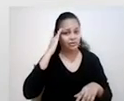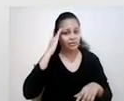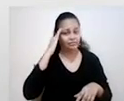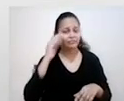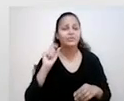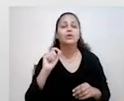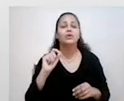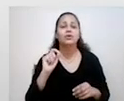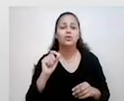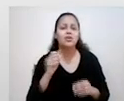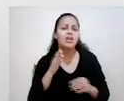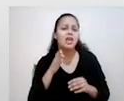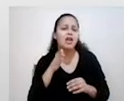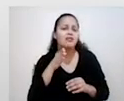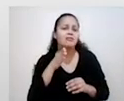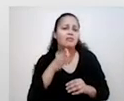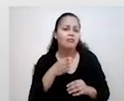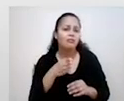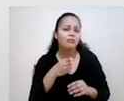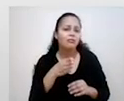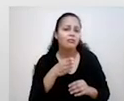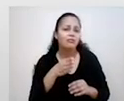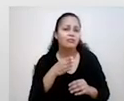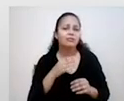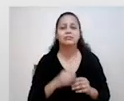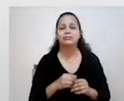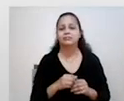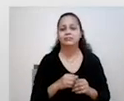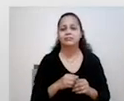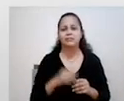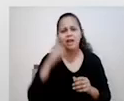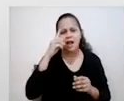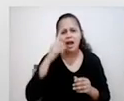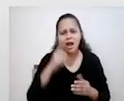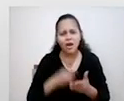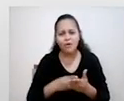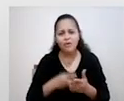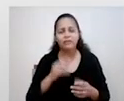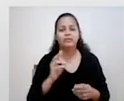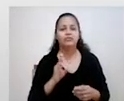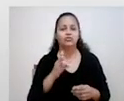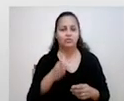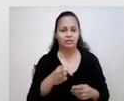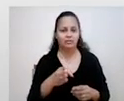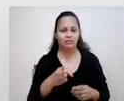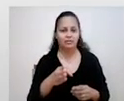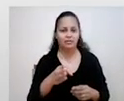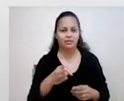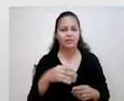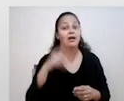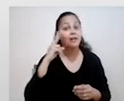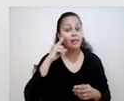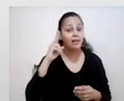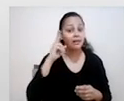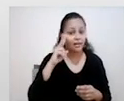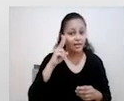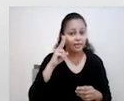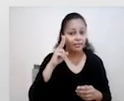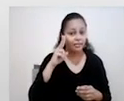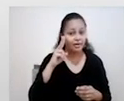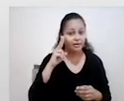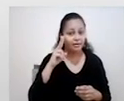o que seria a ordem direta? A ordem direta está relacionada aí também com as aulas de gramática que nós vimos. Vocês lembram de